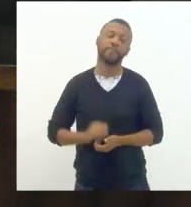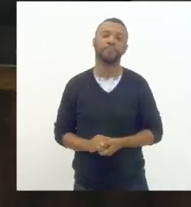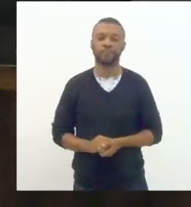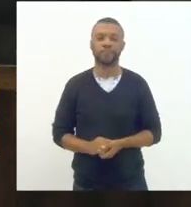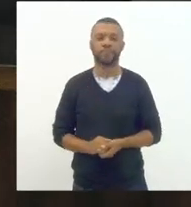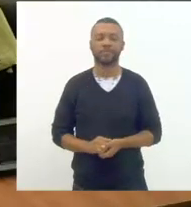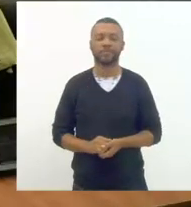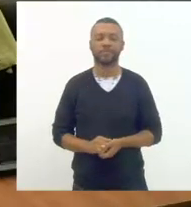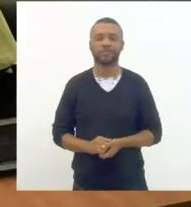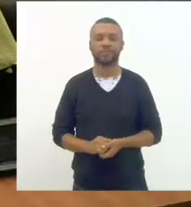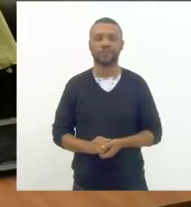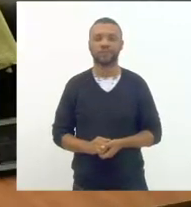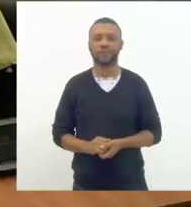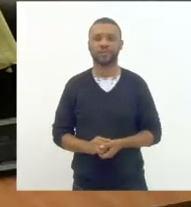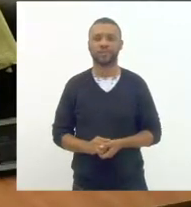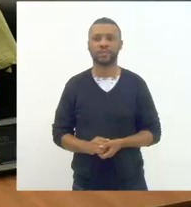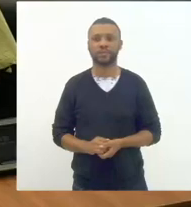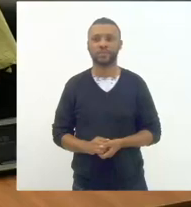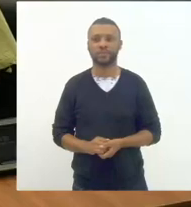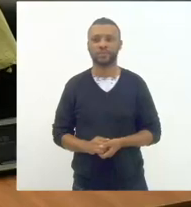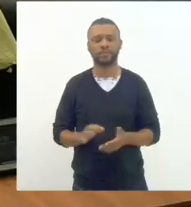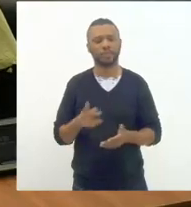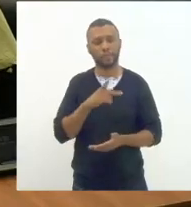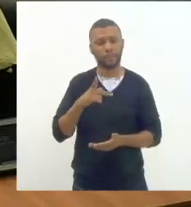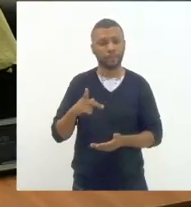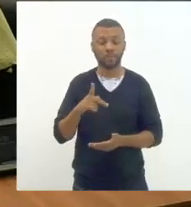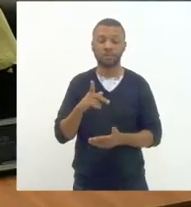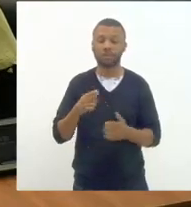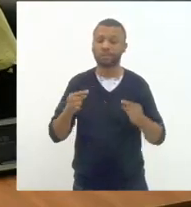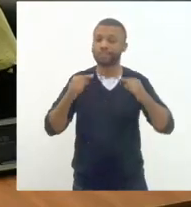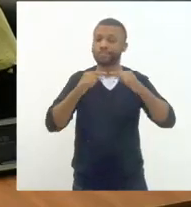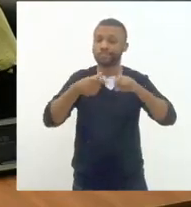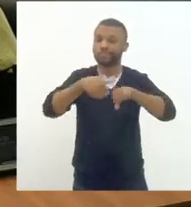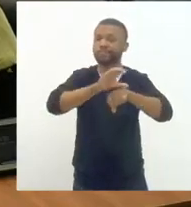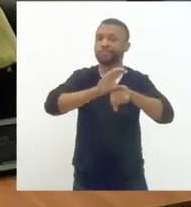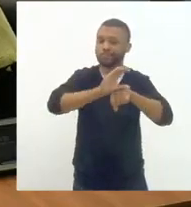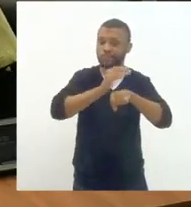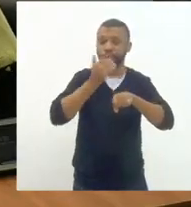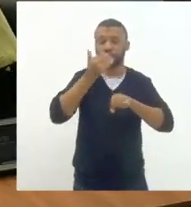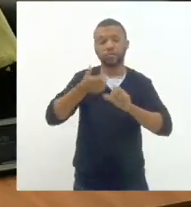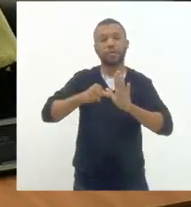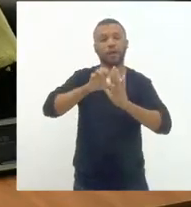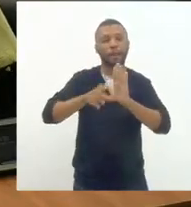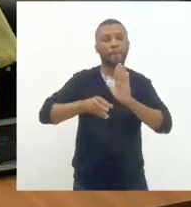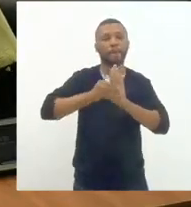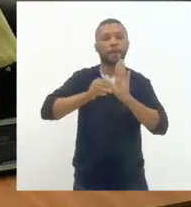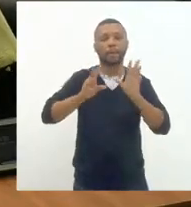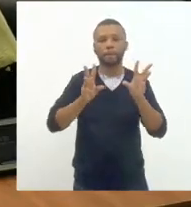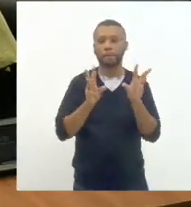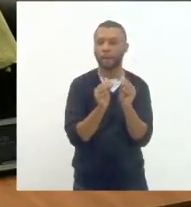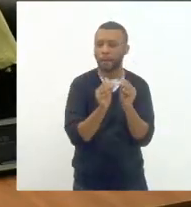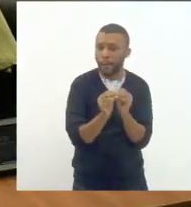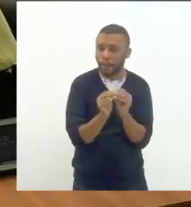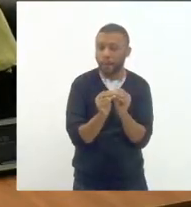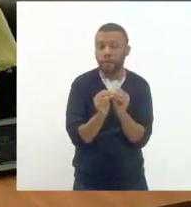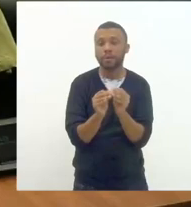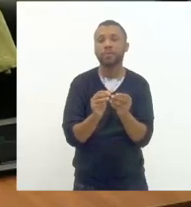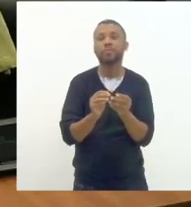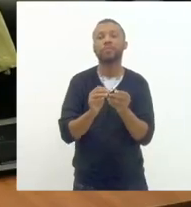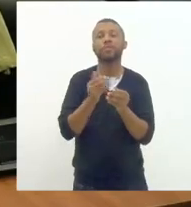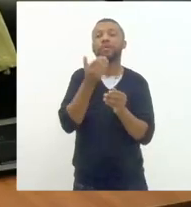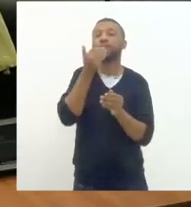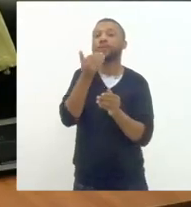Bacelar. Senhor presidente, parecer pela constitucionalidade com emendas, concluindo